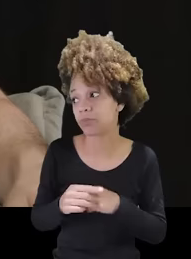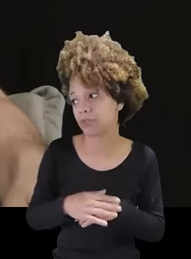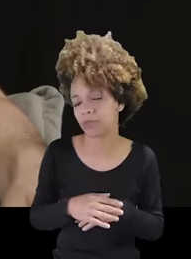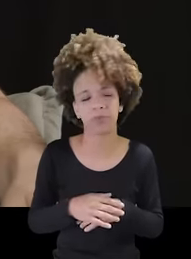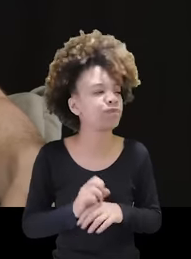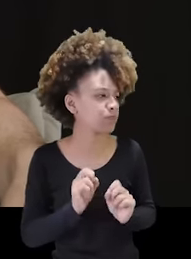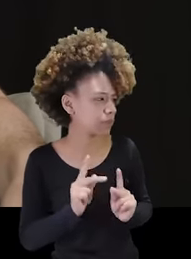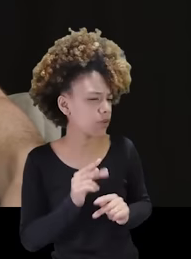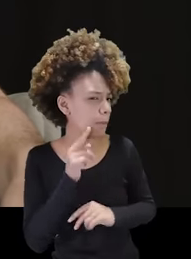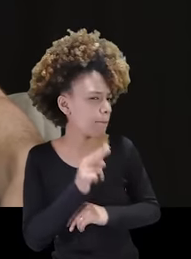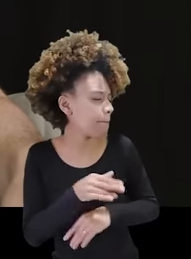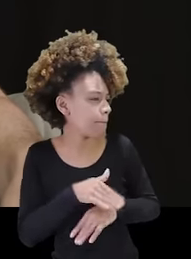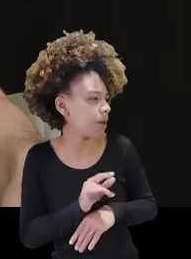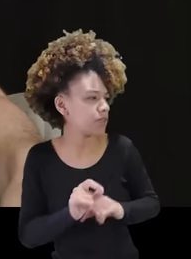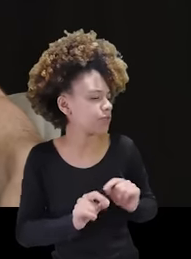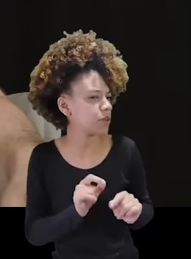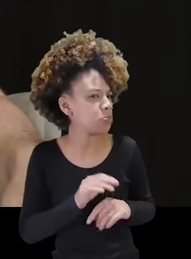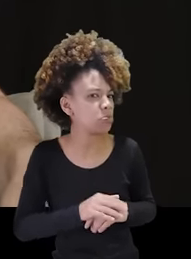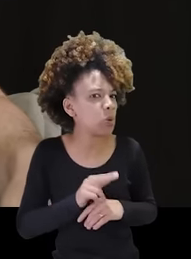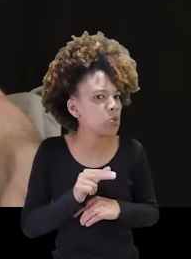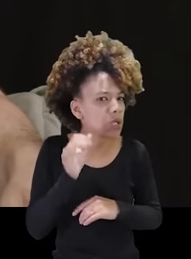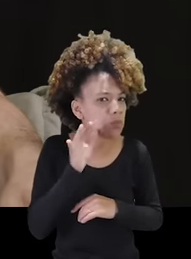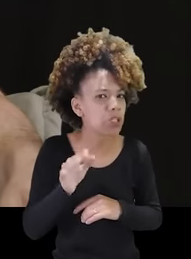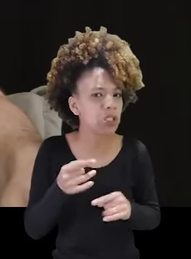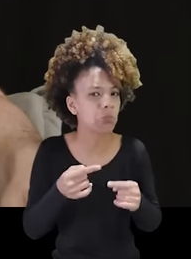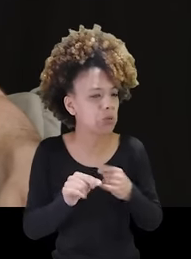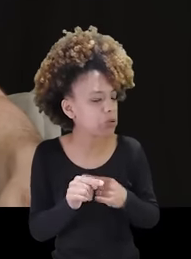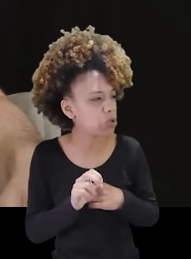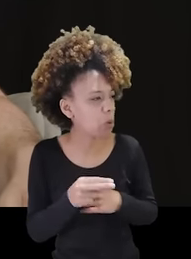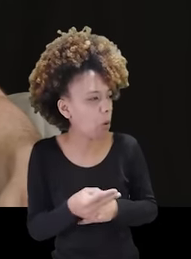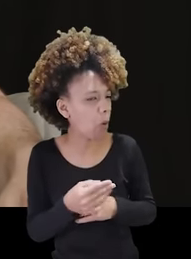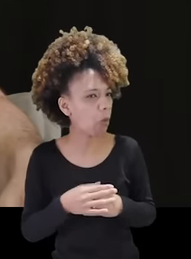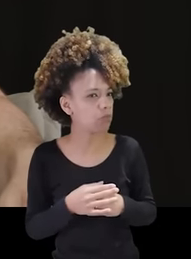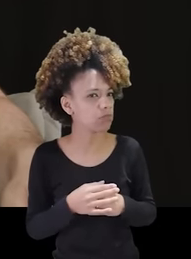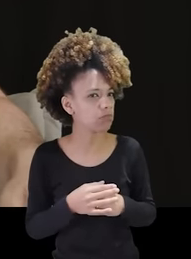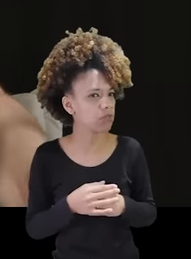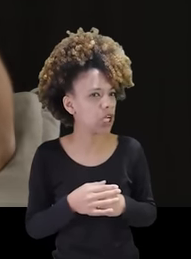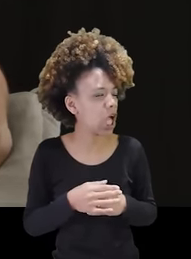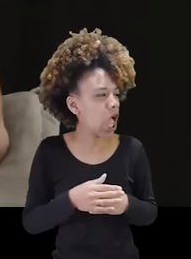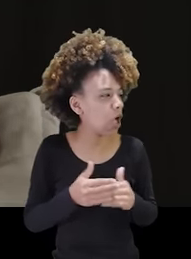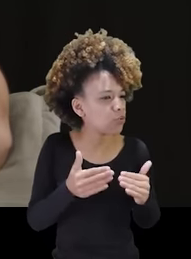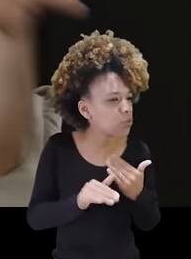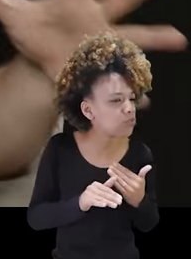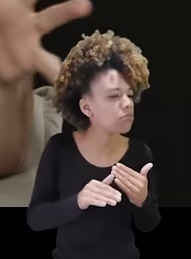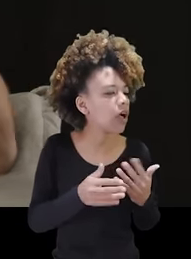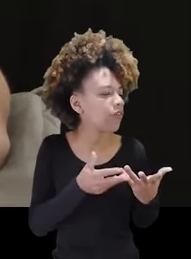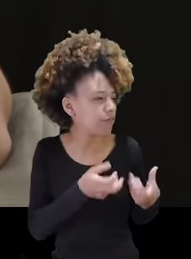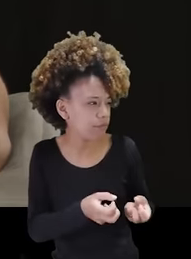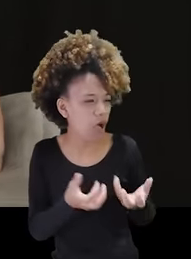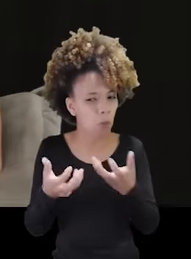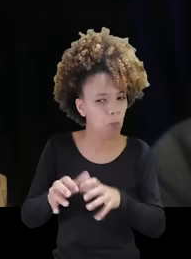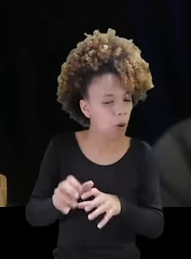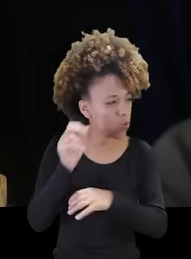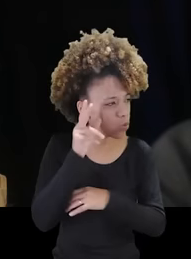tá o que mais se você ver assim que você fala mano nunca Imagine que isso fosse ser ilegal ou tipo eles eles são contra isso são a favor disso